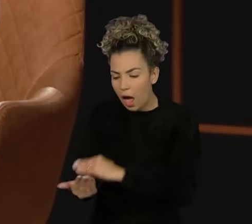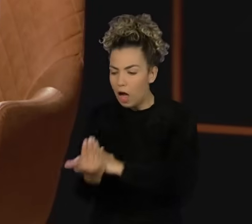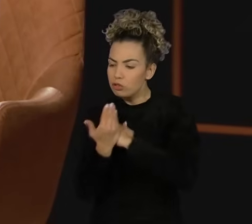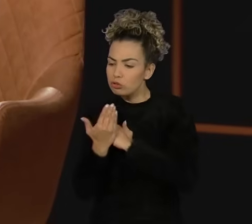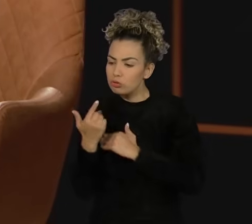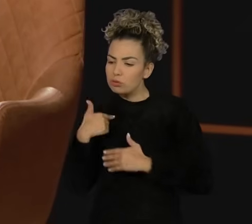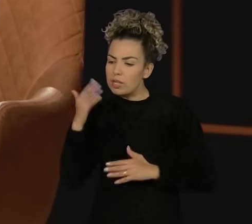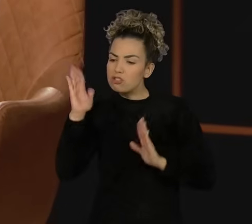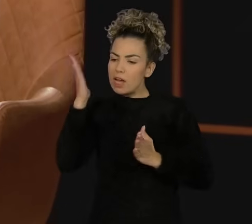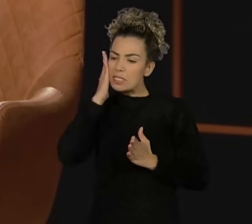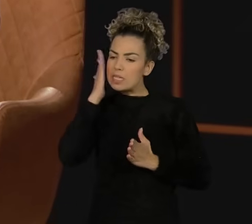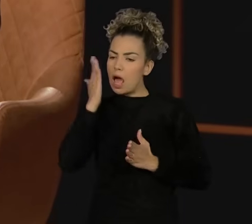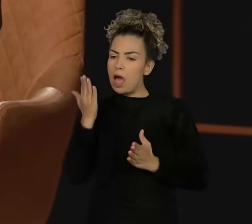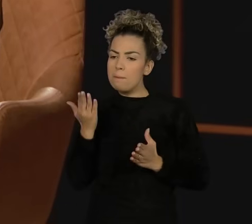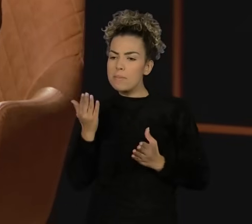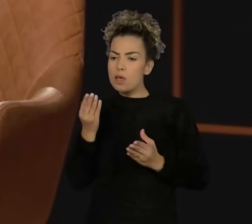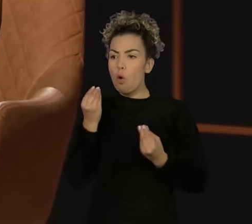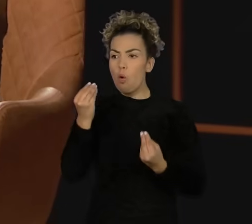conseguir